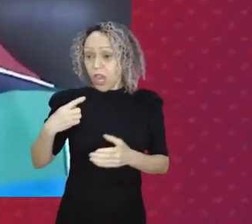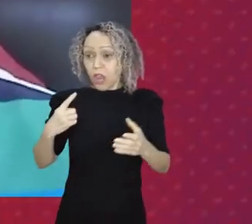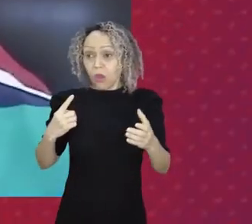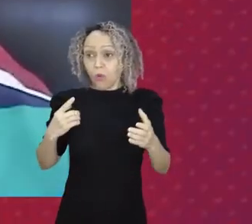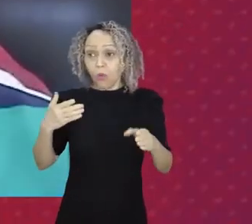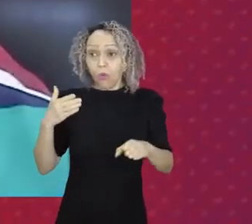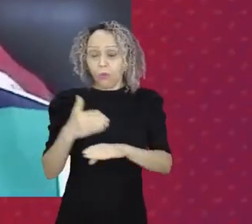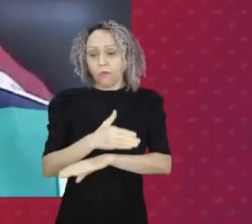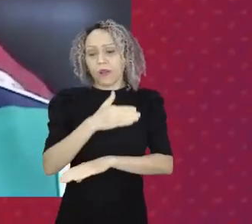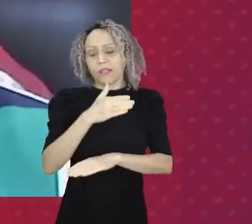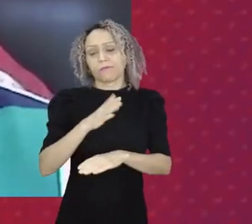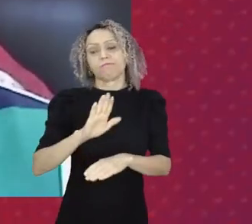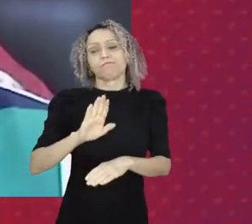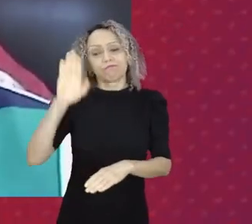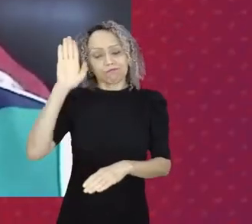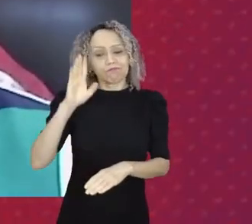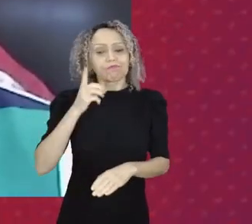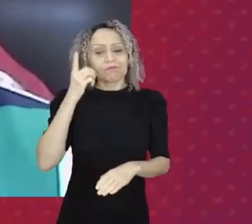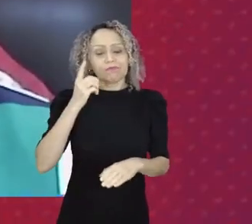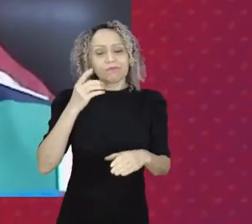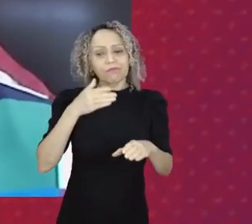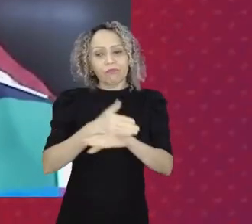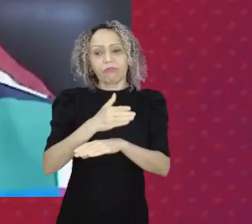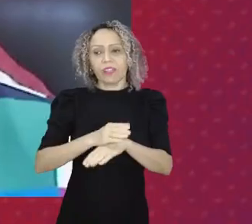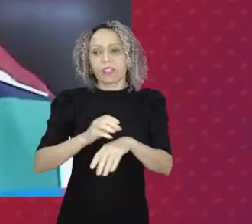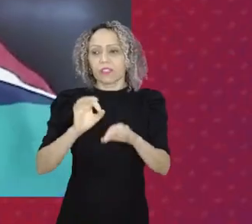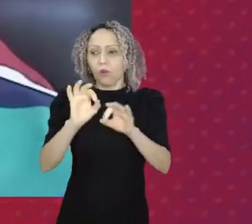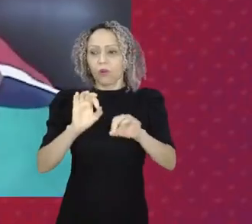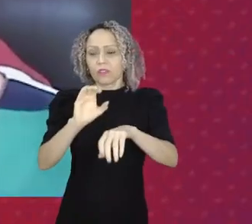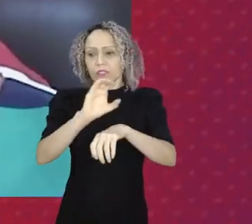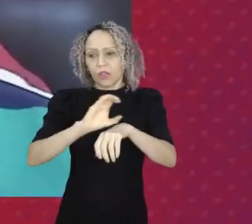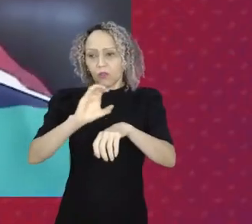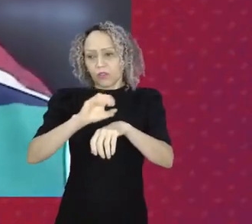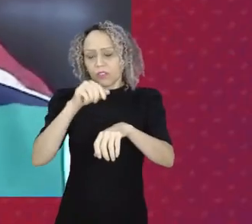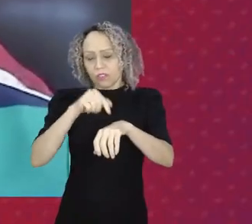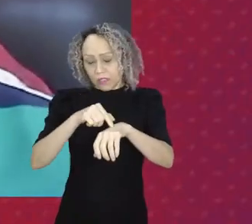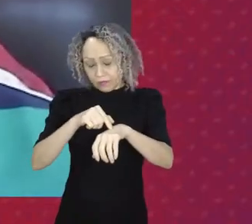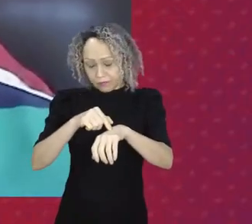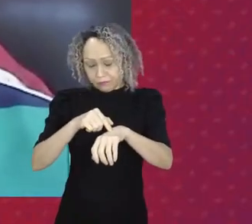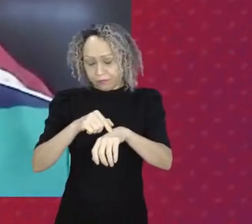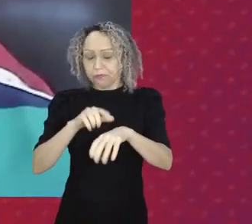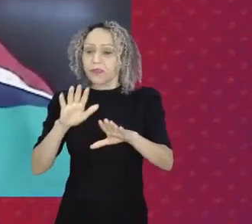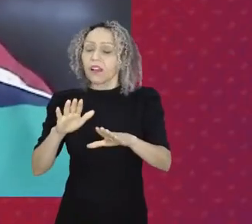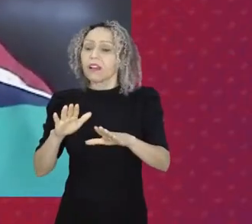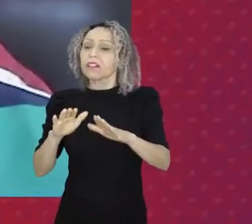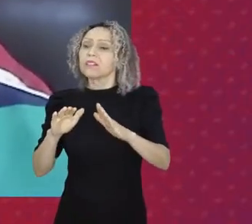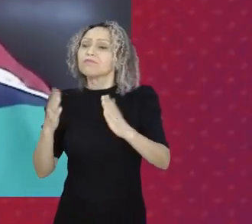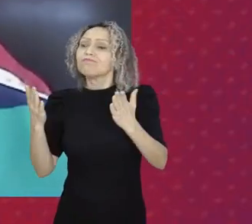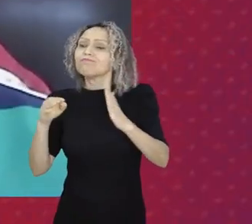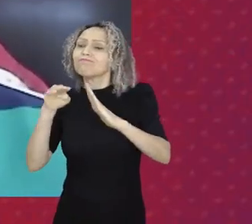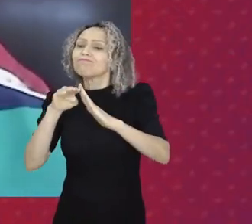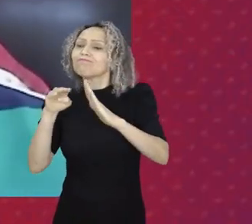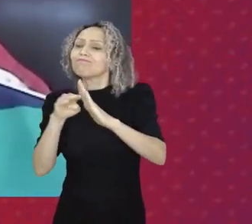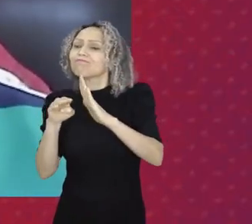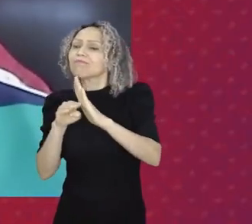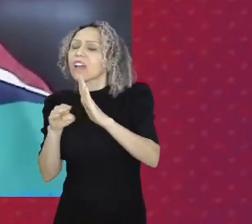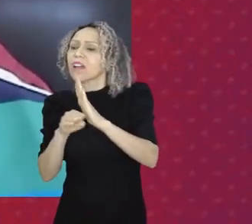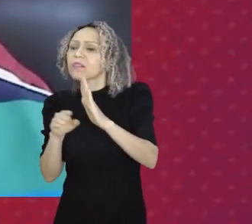significa números, datas, para as pessoas, para a história das